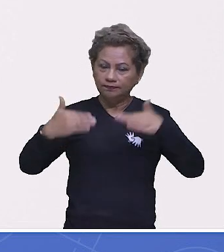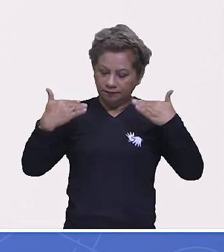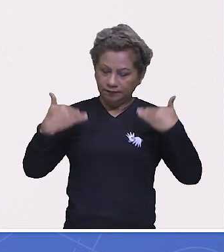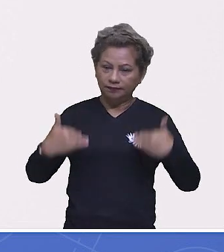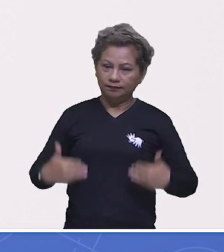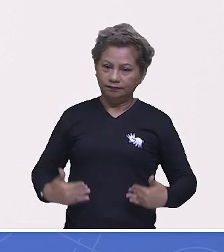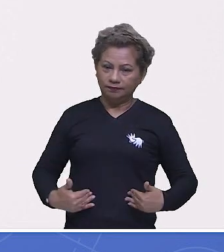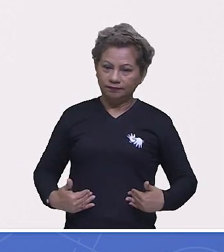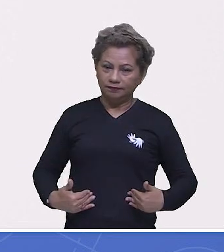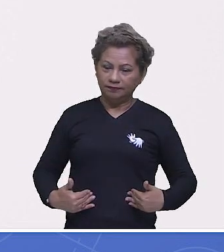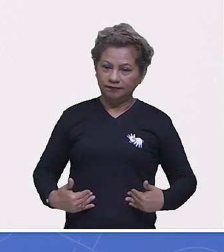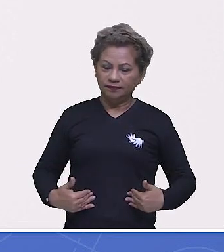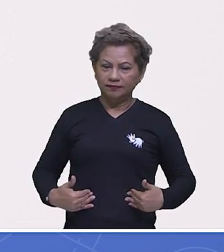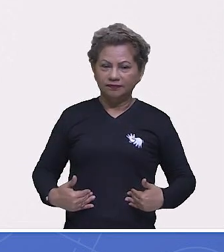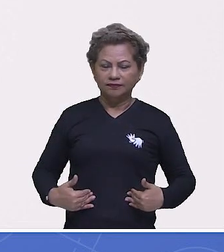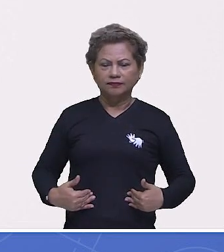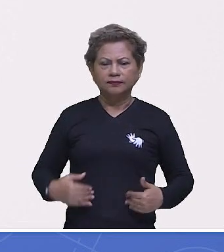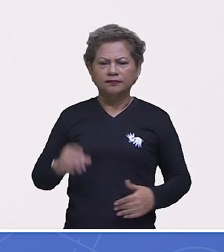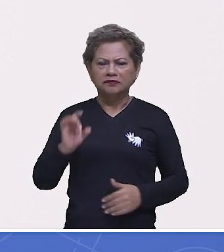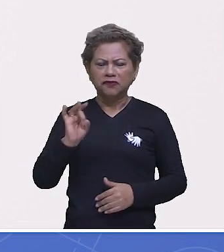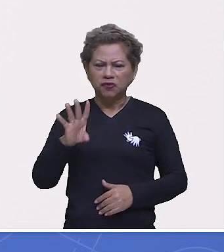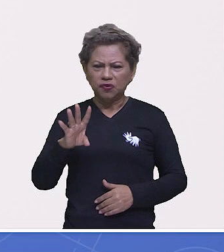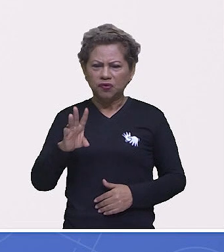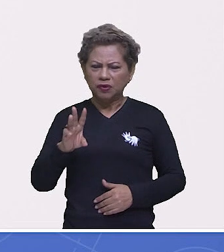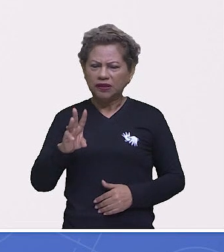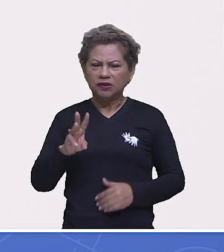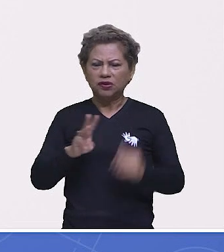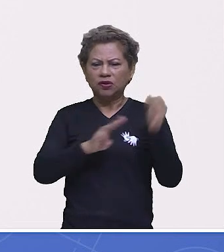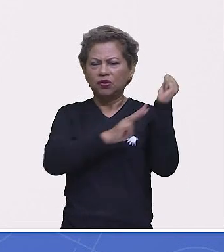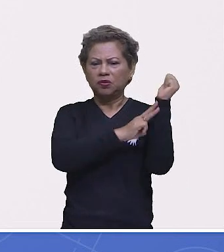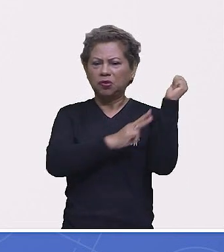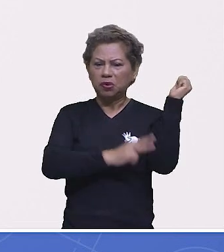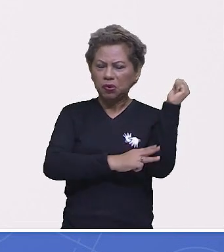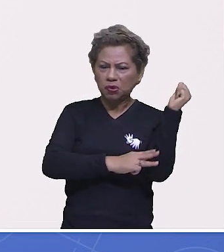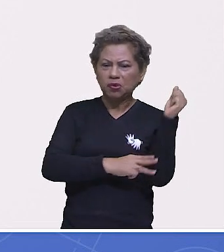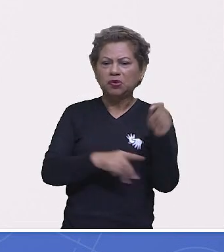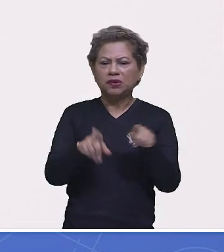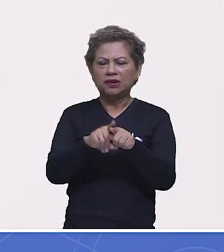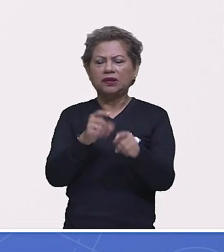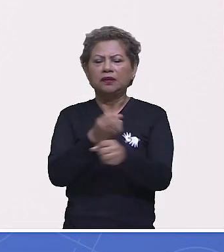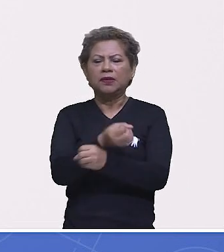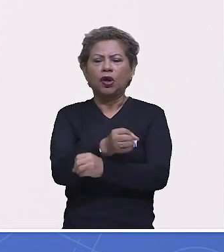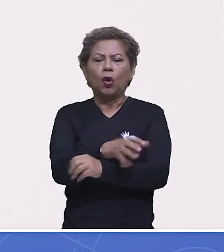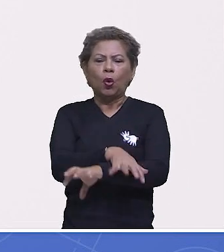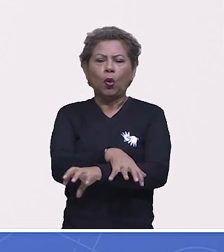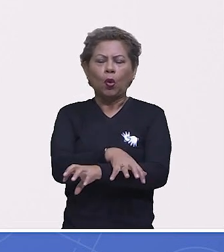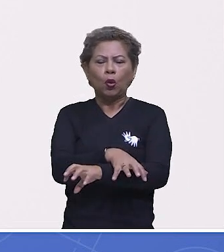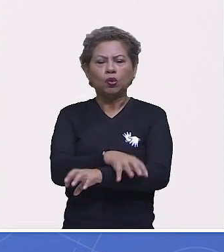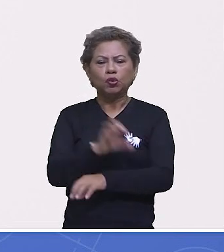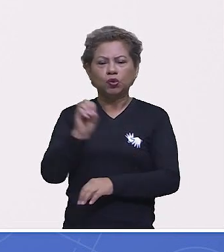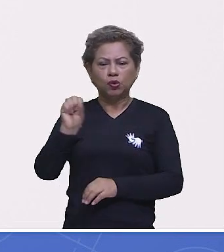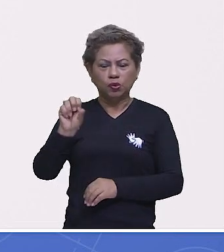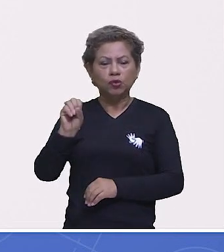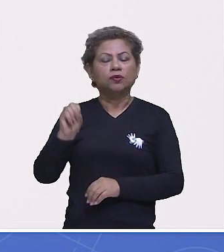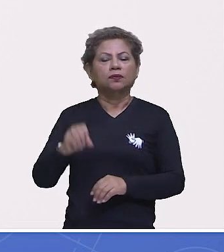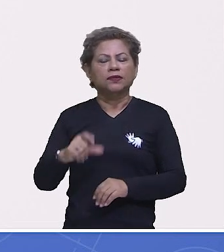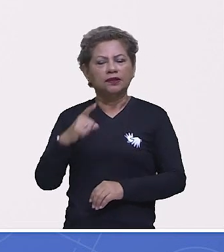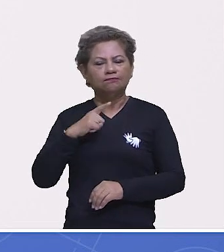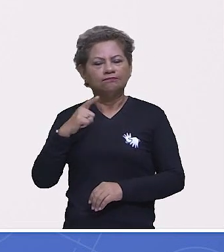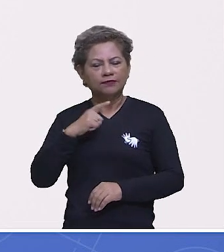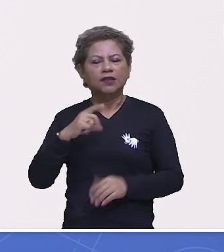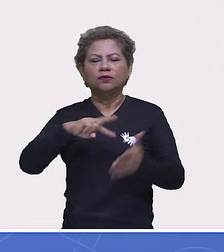apenas como uma ação de músculos e ossos, mas também como uma ação carregada de sentido